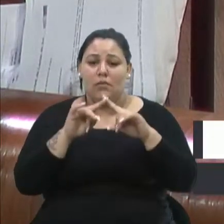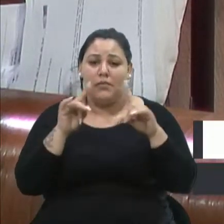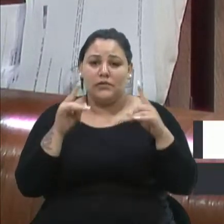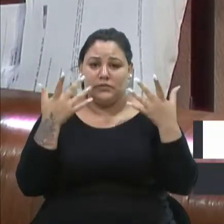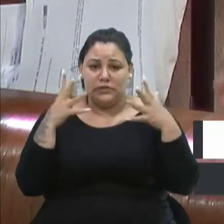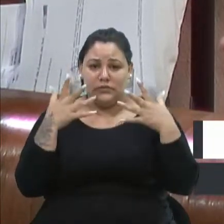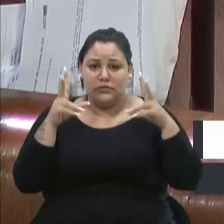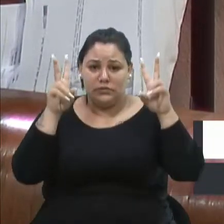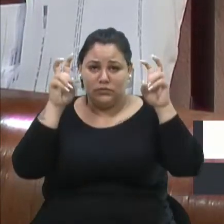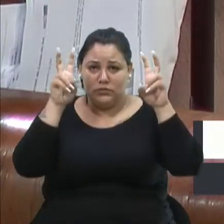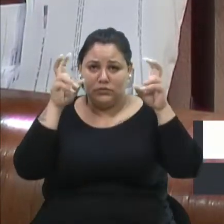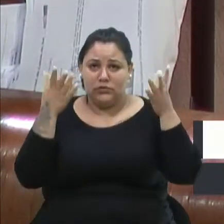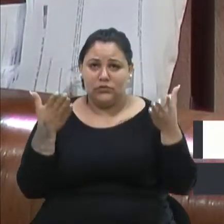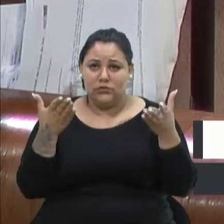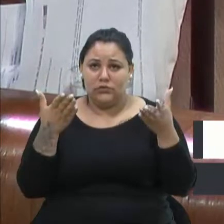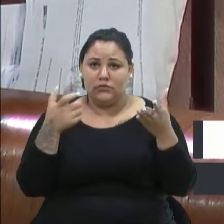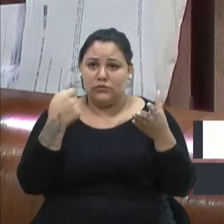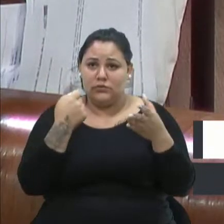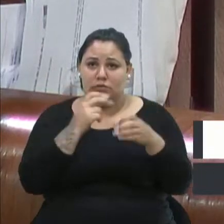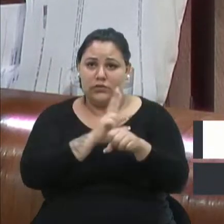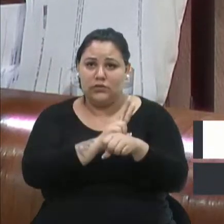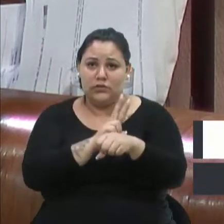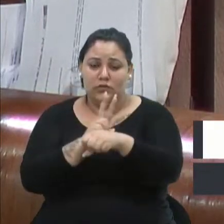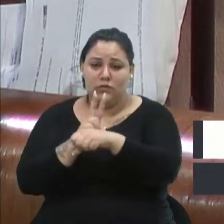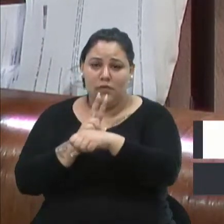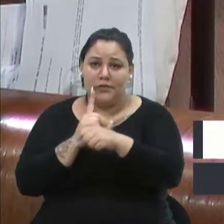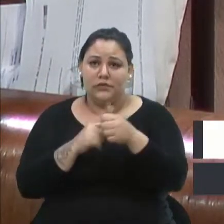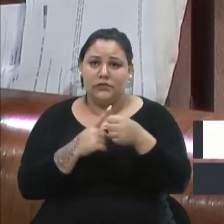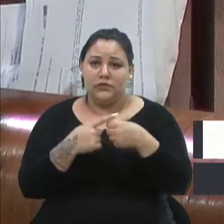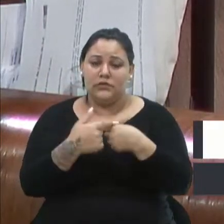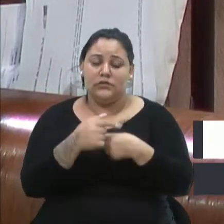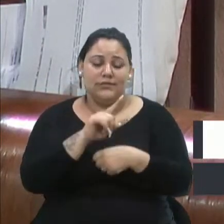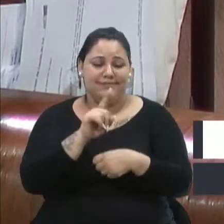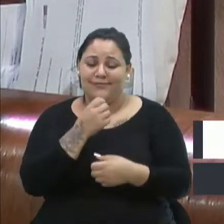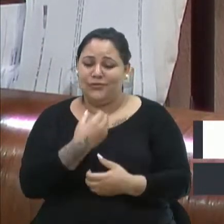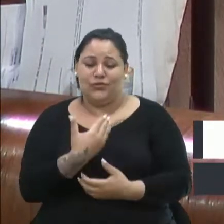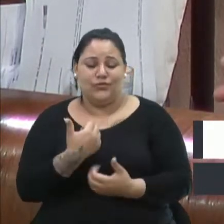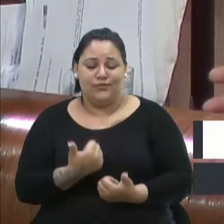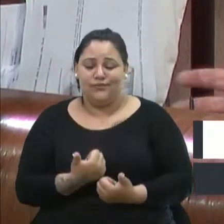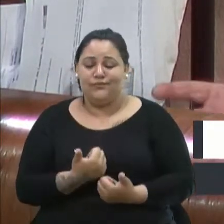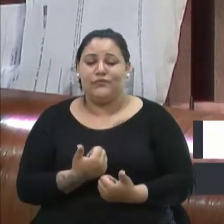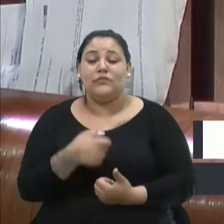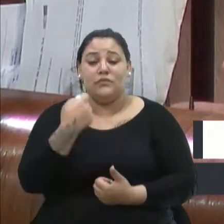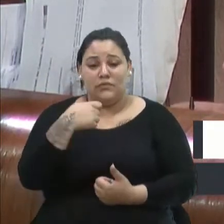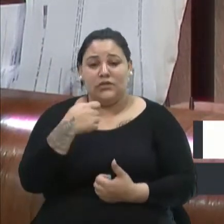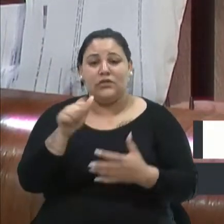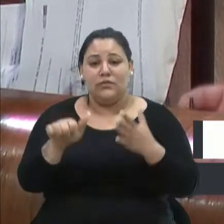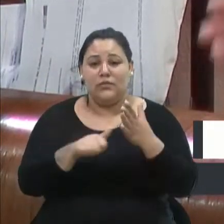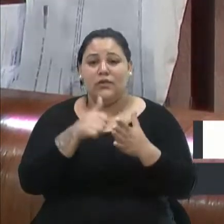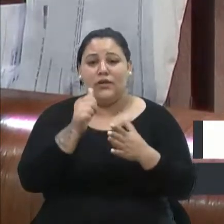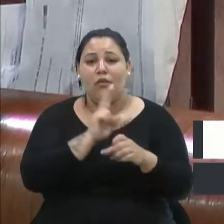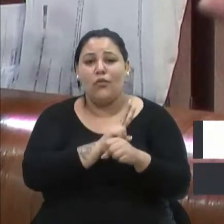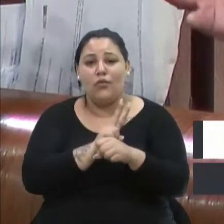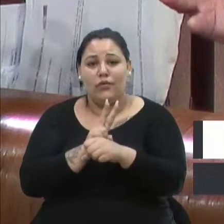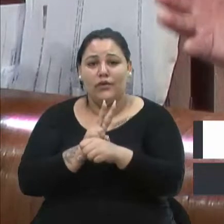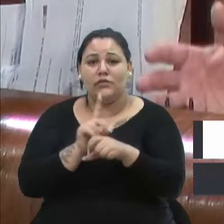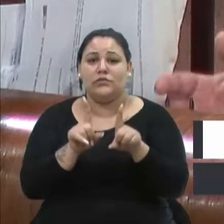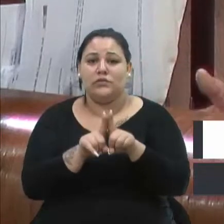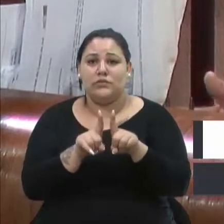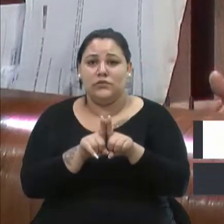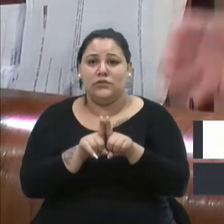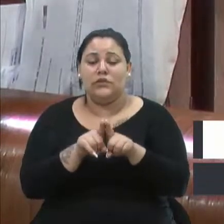tema. É a zeladoria da cidade que não anda bem, né, nobre colega? Precisamos melhorar a zeladoria. E tomara que